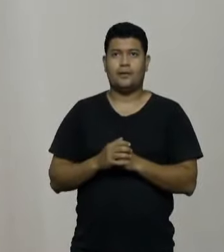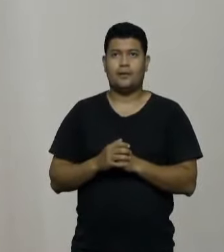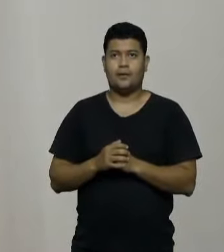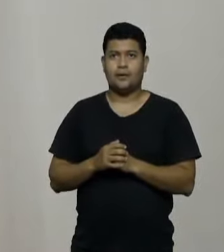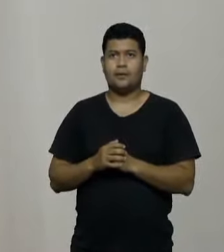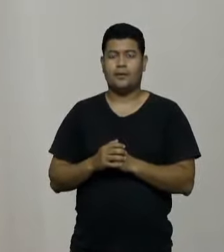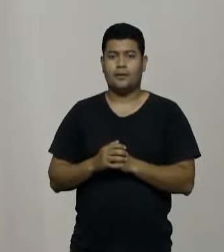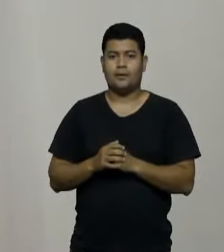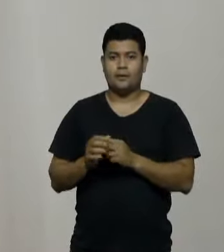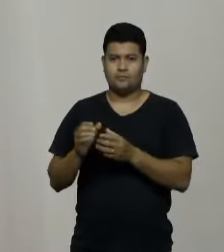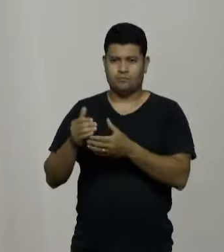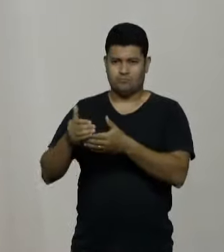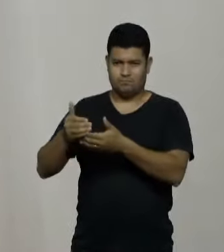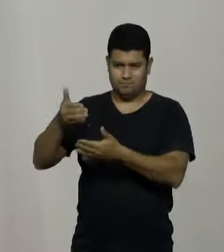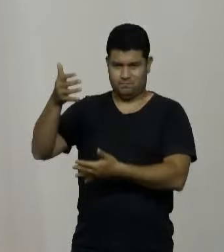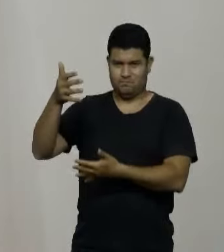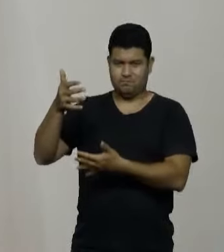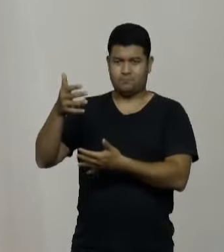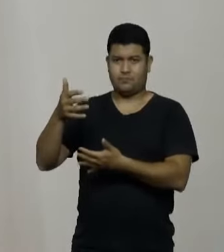um texto,